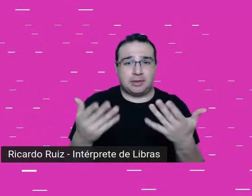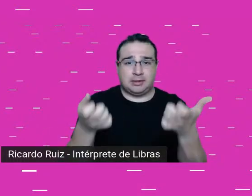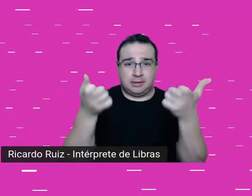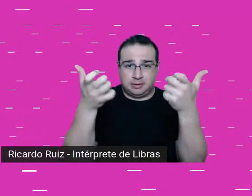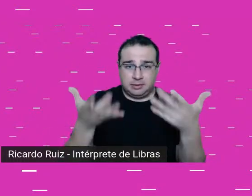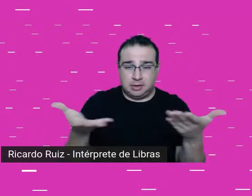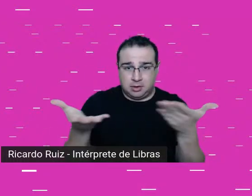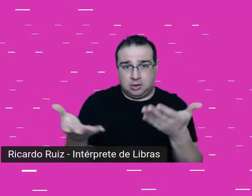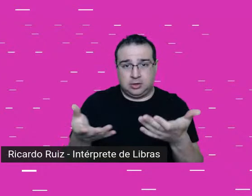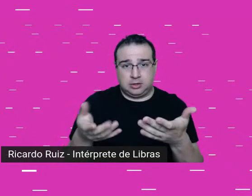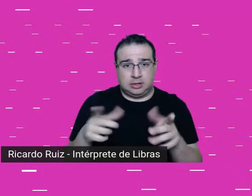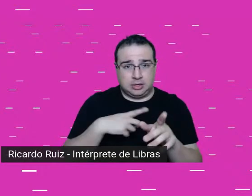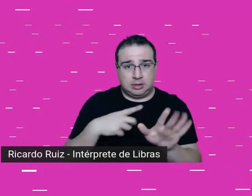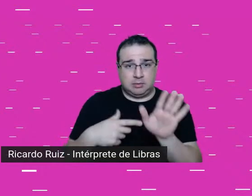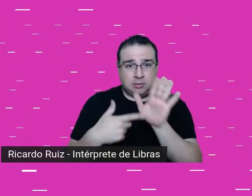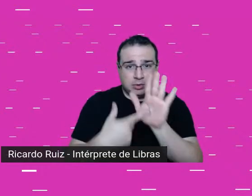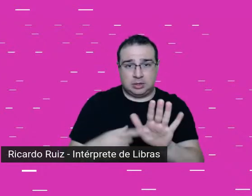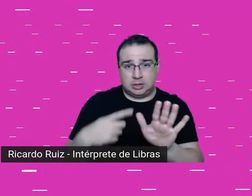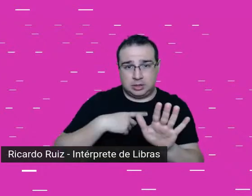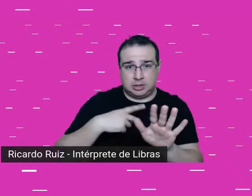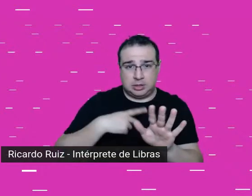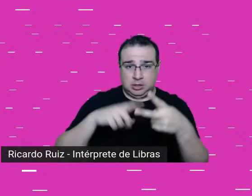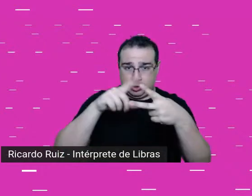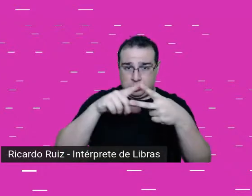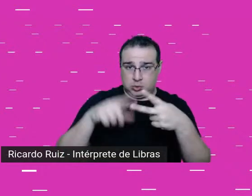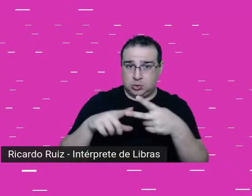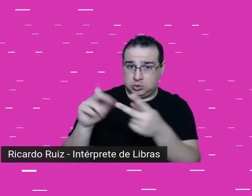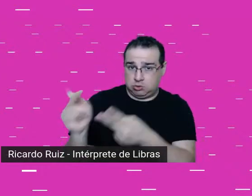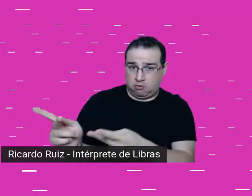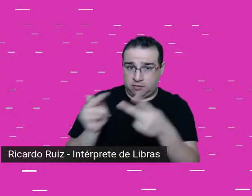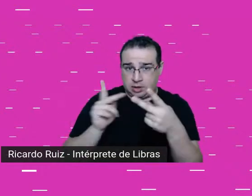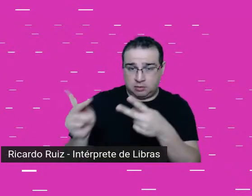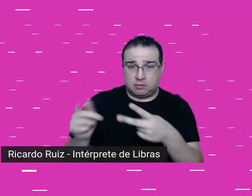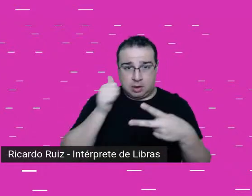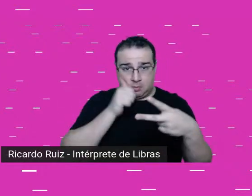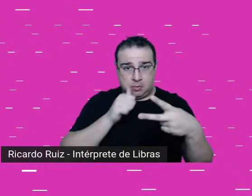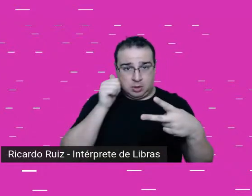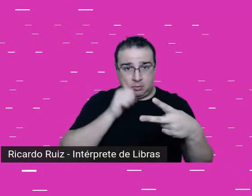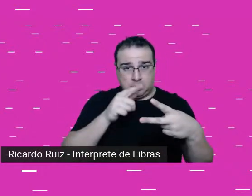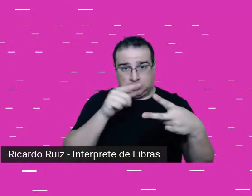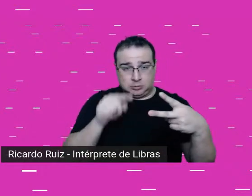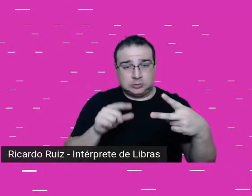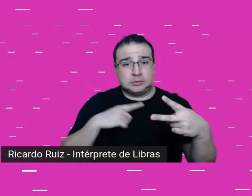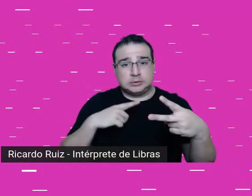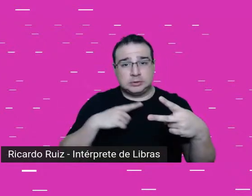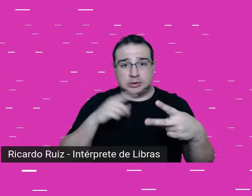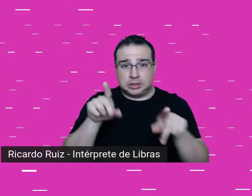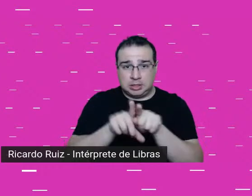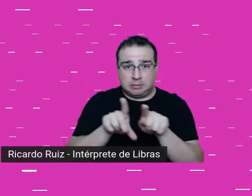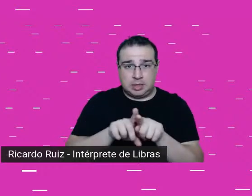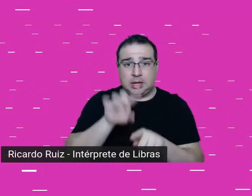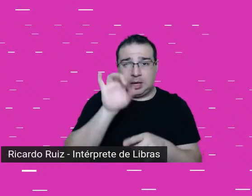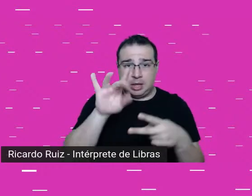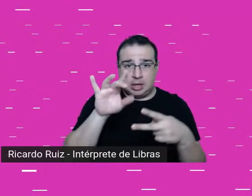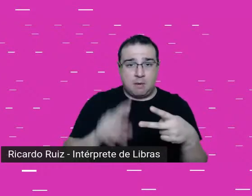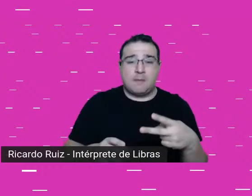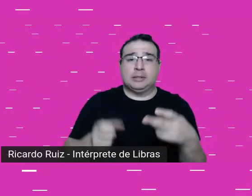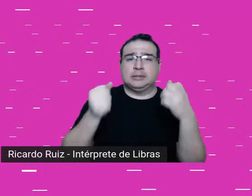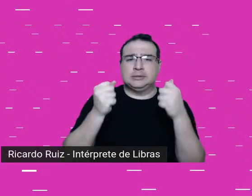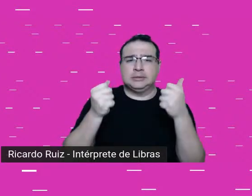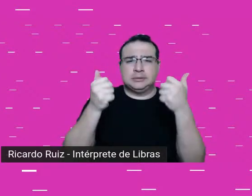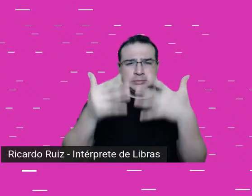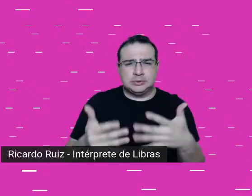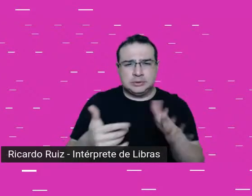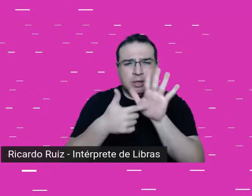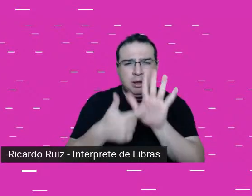eu vou apresentar aqui as nossas duas convidadas. Em seguida, pedirei para que cada uma faça